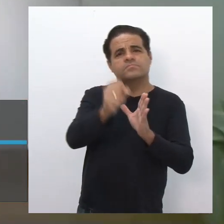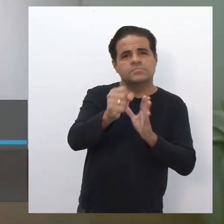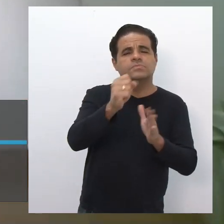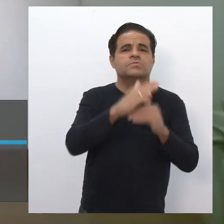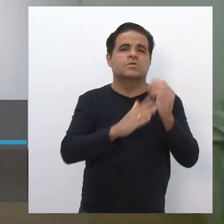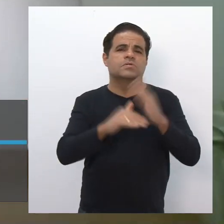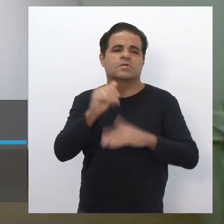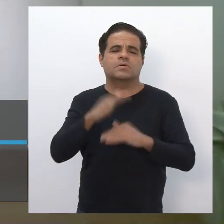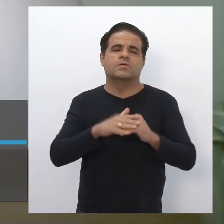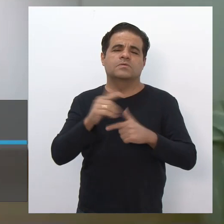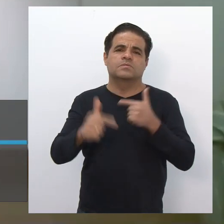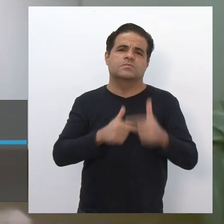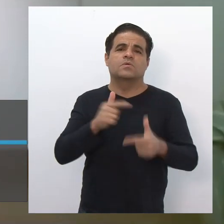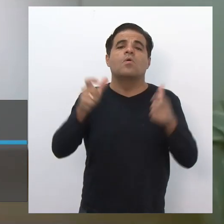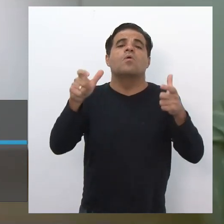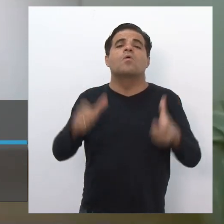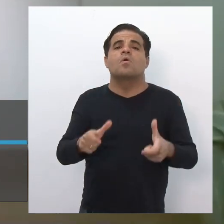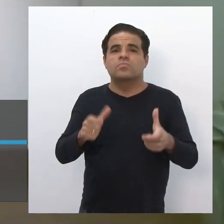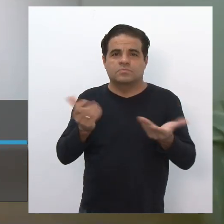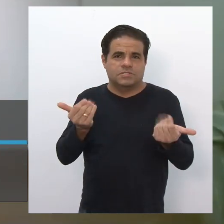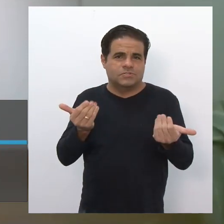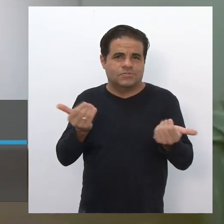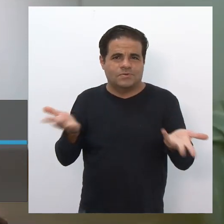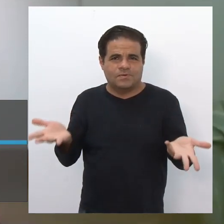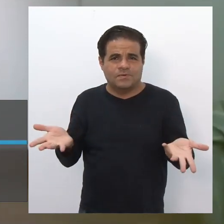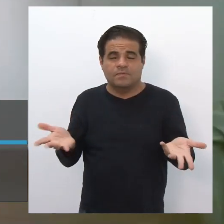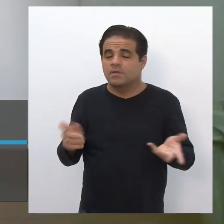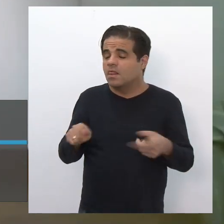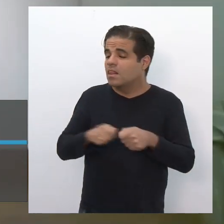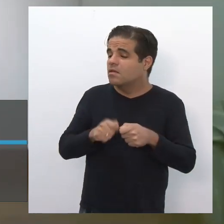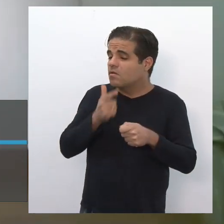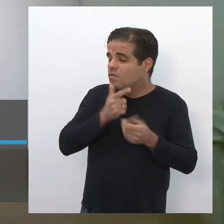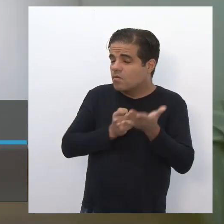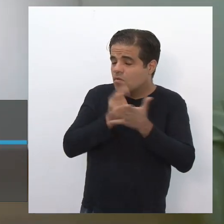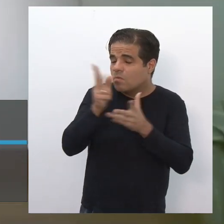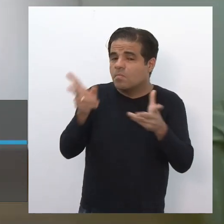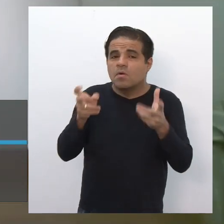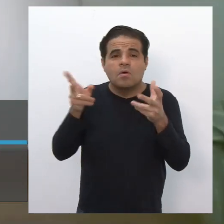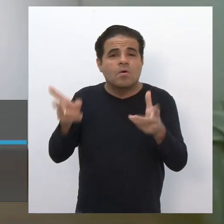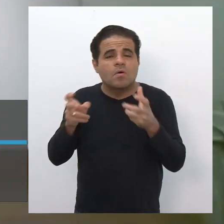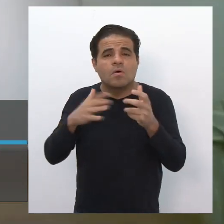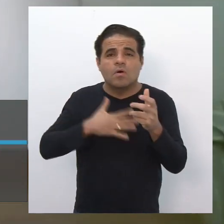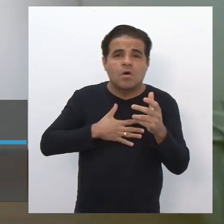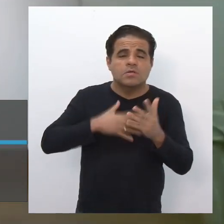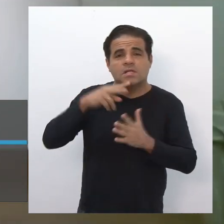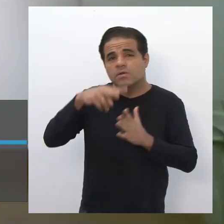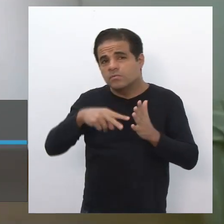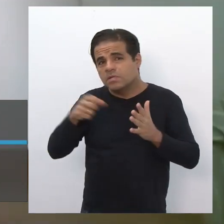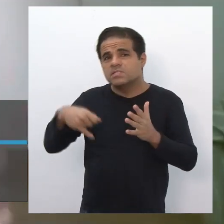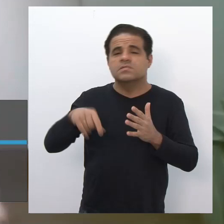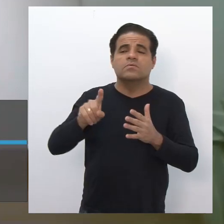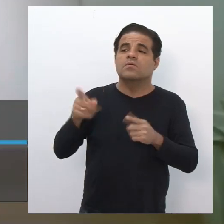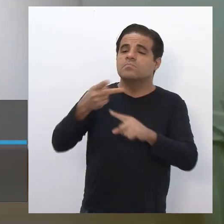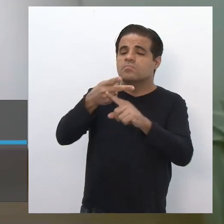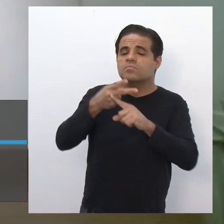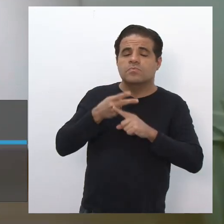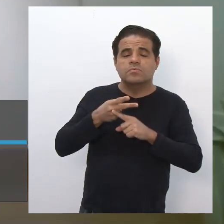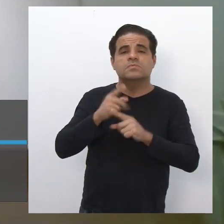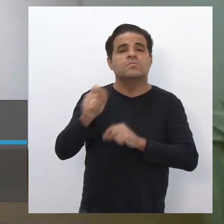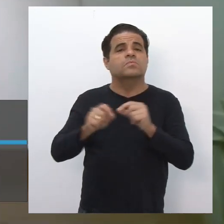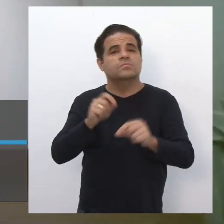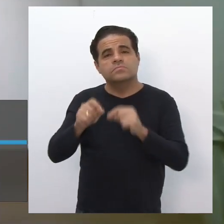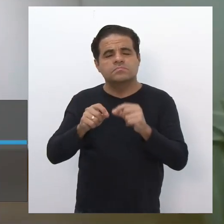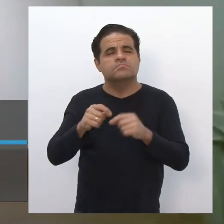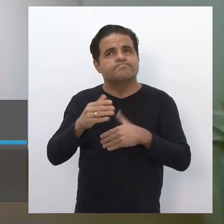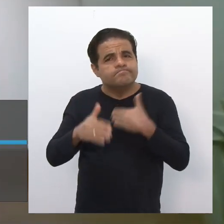execução. Onde está esse jovem? O que ele consome? Se ele gosta de leitura, ótimo. O que é que ele busca? Então,